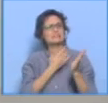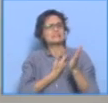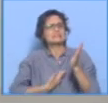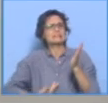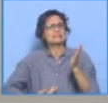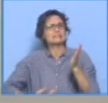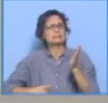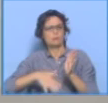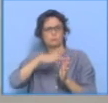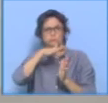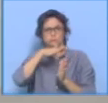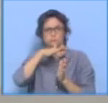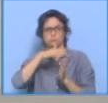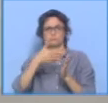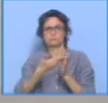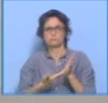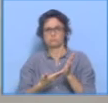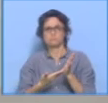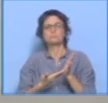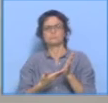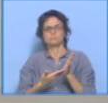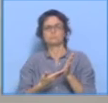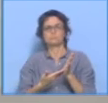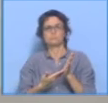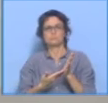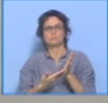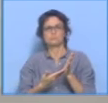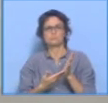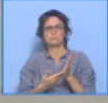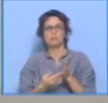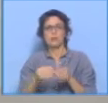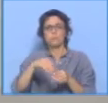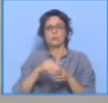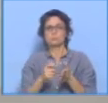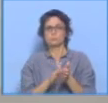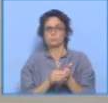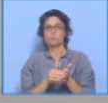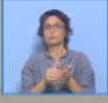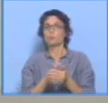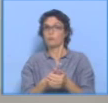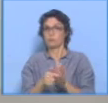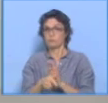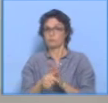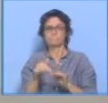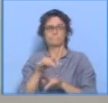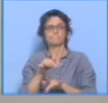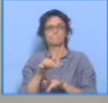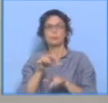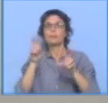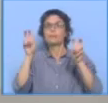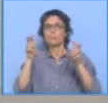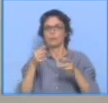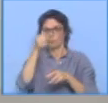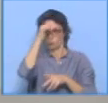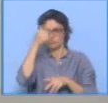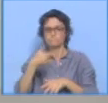que tenha mesmo a ver com o texto do Evangelho. Ora, aqui o tema para este domingo